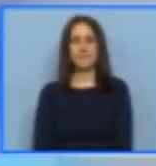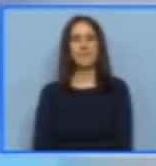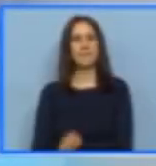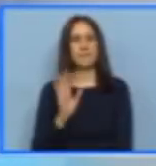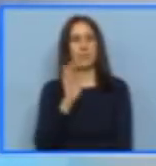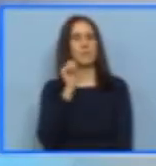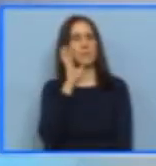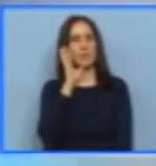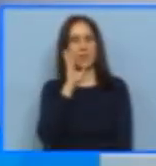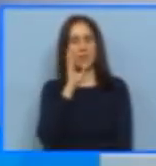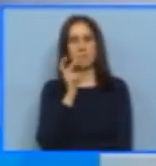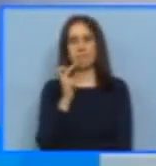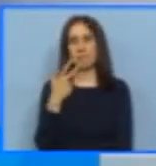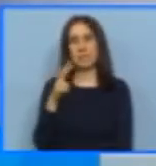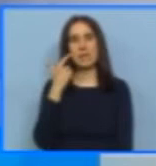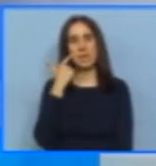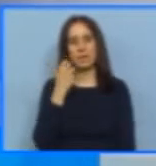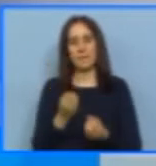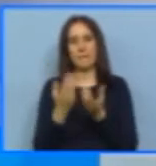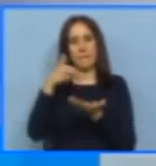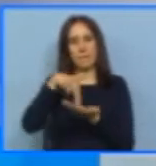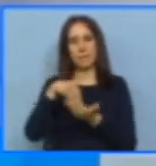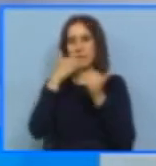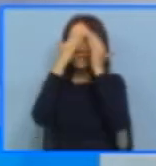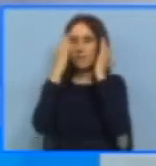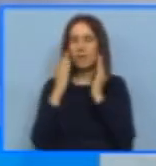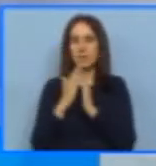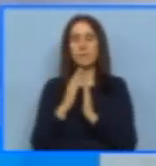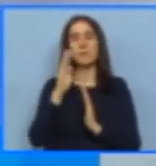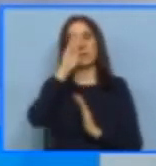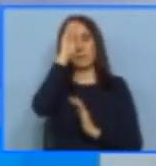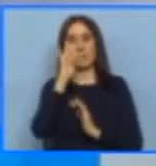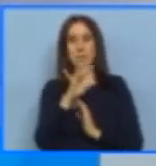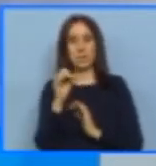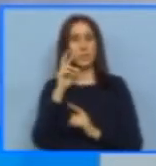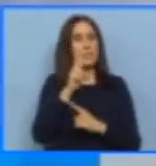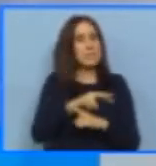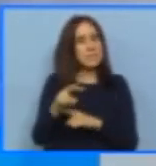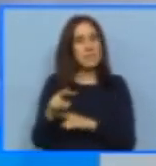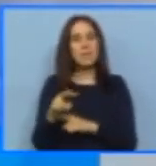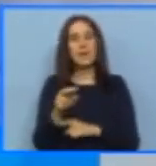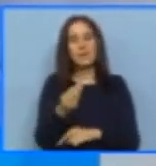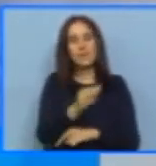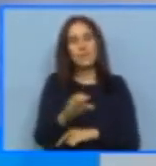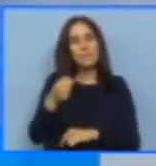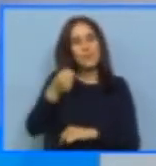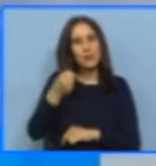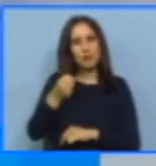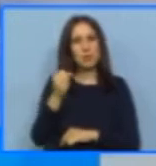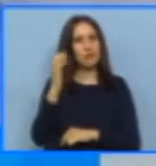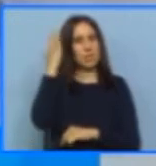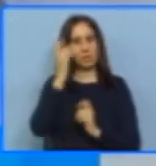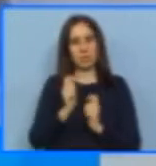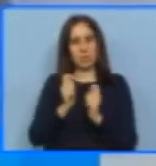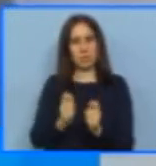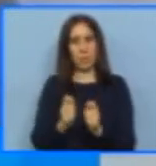Olá, muito boa tarde. Centenário das aparições de Fátima, visita do Papa Francisco e canonização dos pastorinhos. 3 acontecimentos que voltam